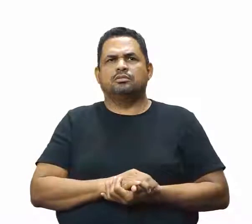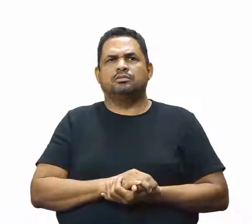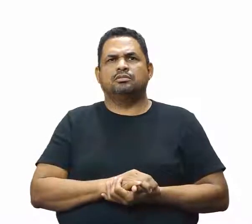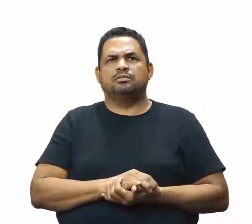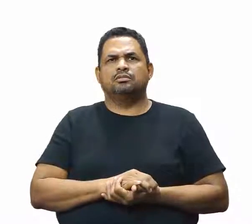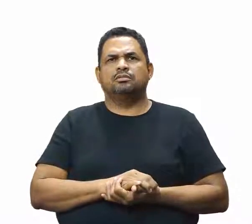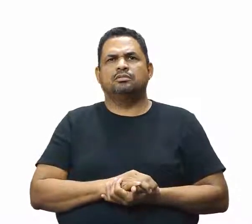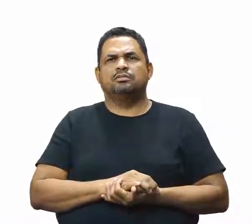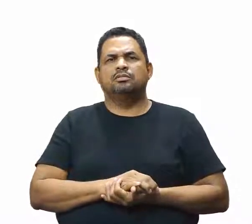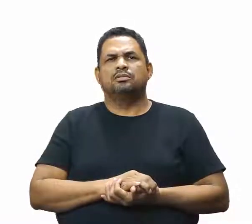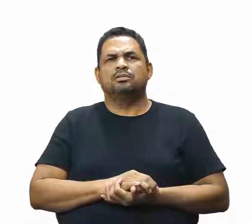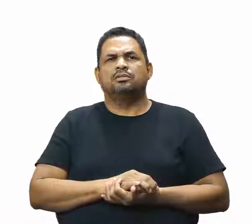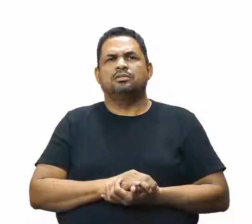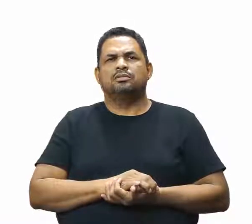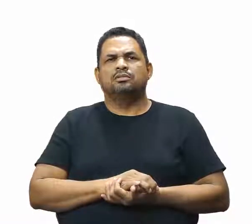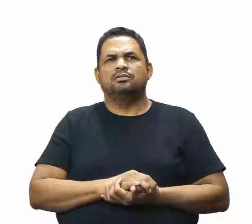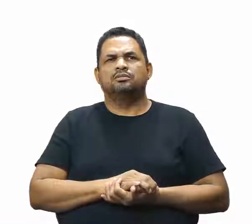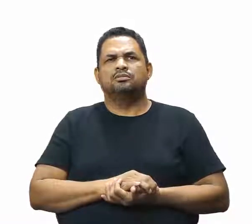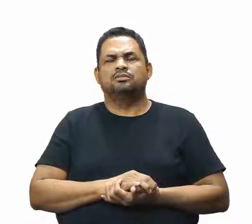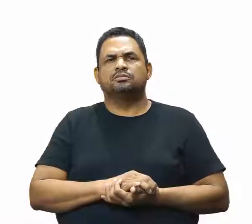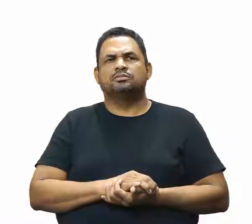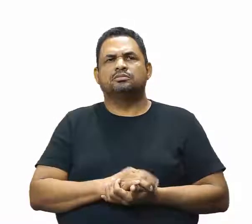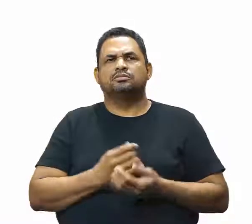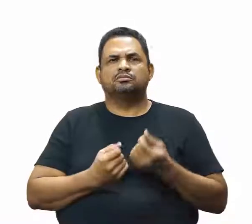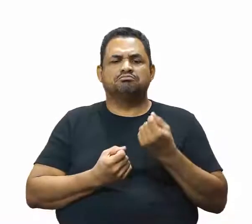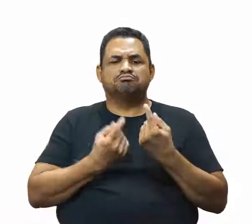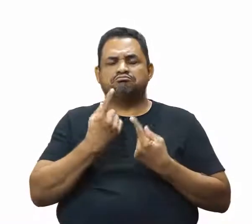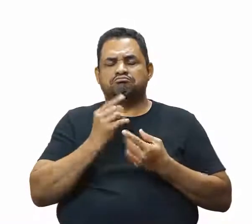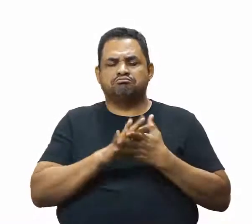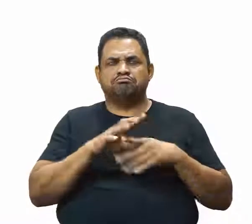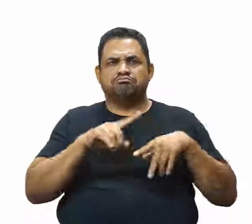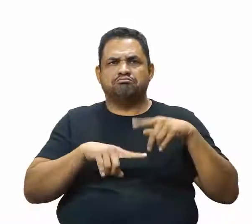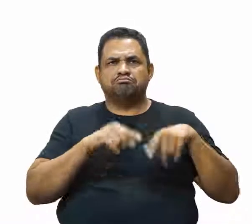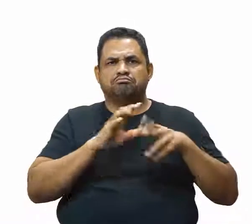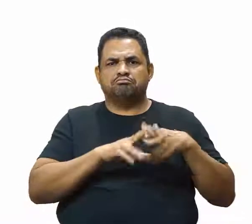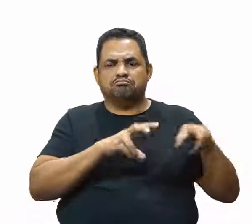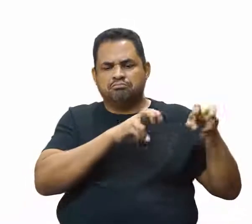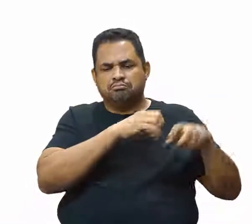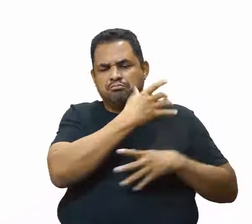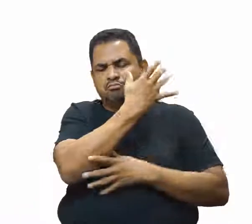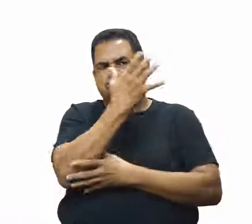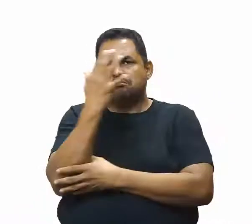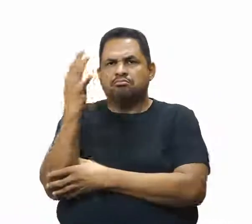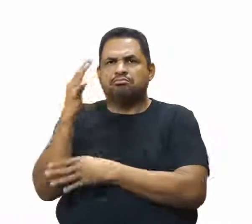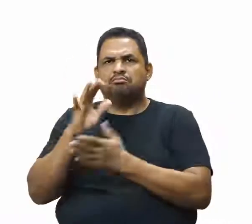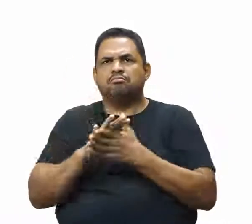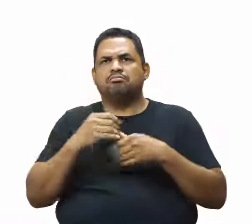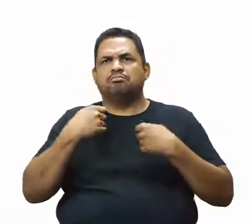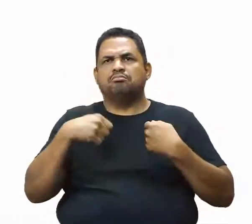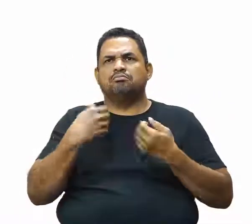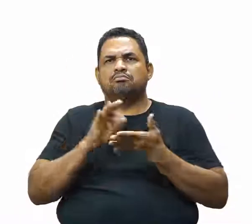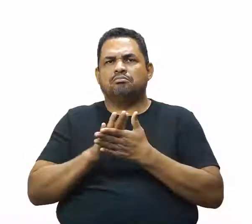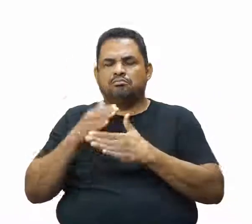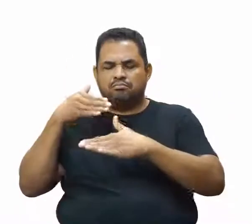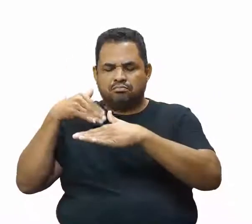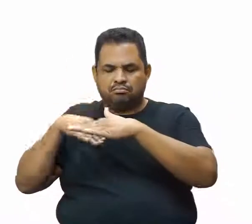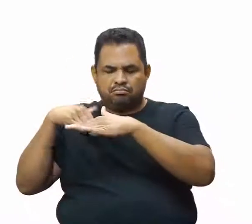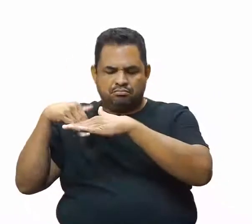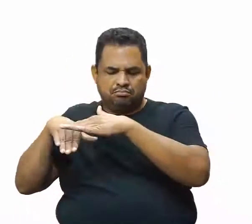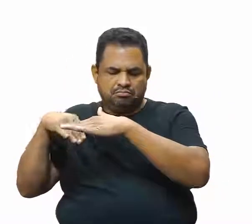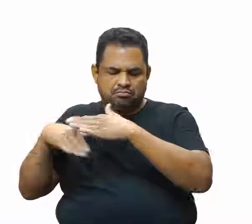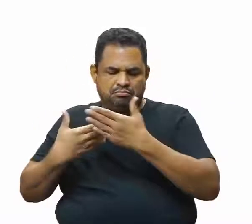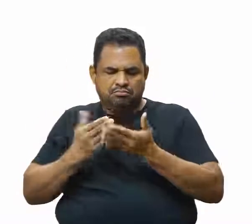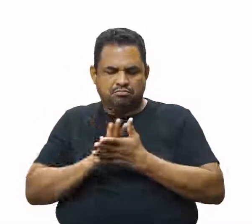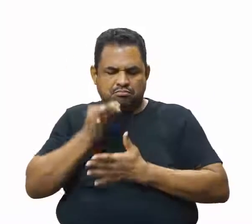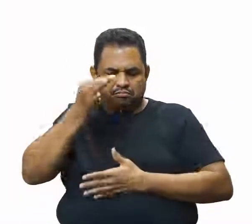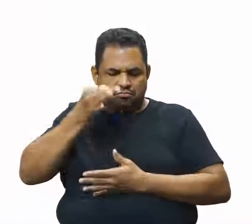professor? Vamos ler aqui, ó. Armazenamento. Alguns produtos agroflorestais necessitam de